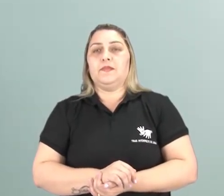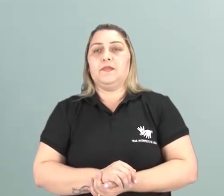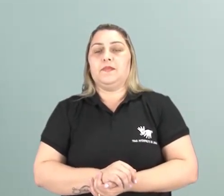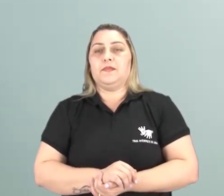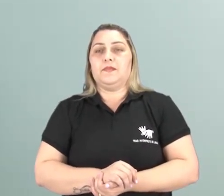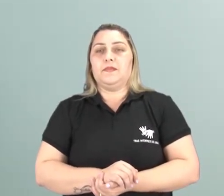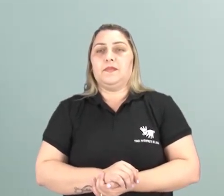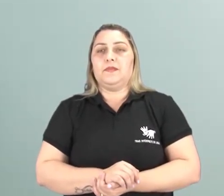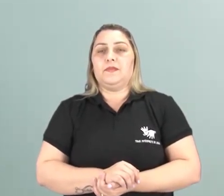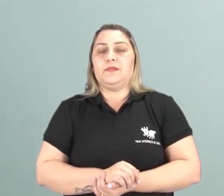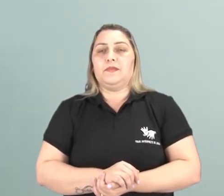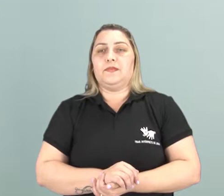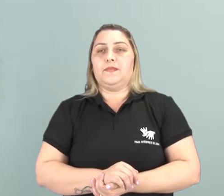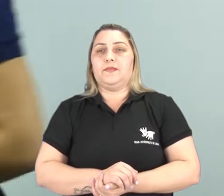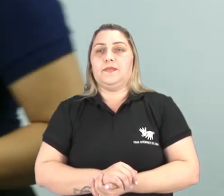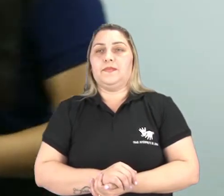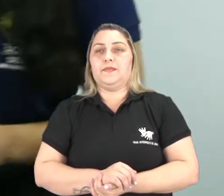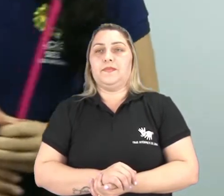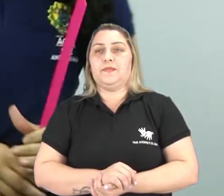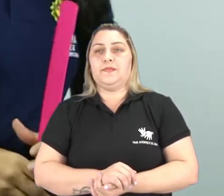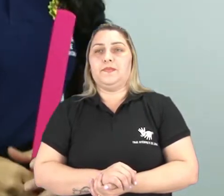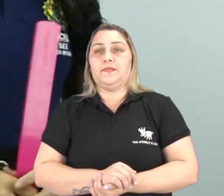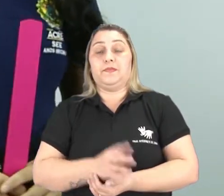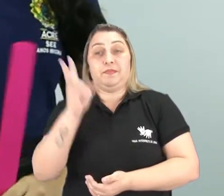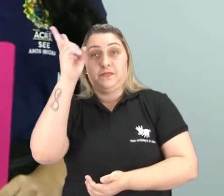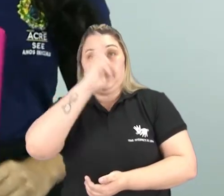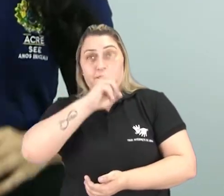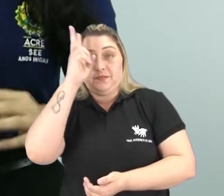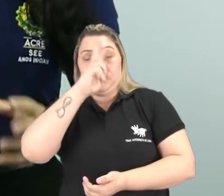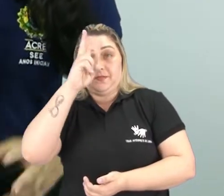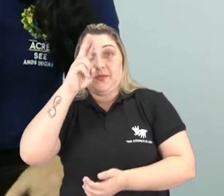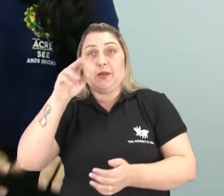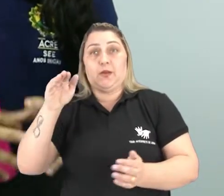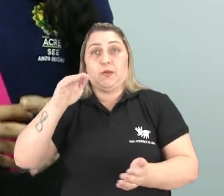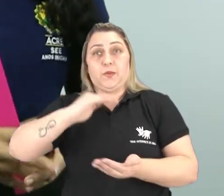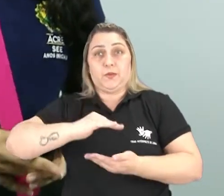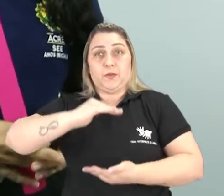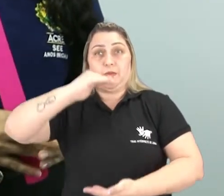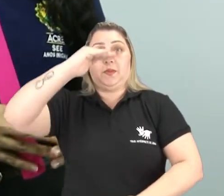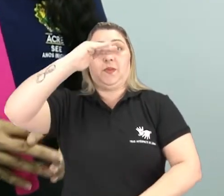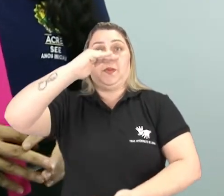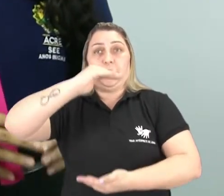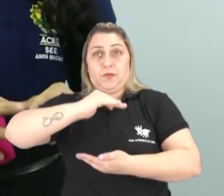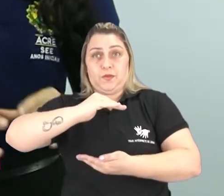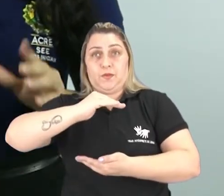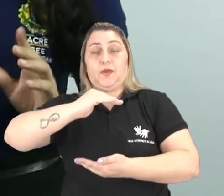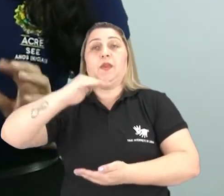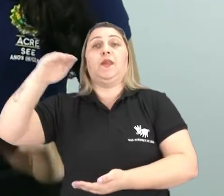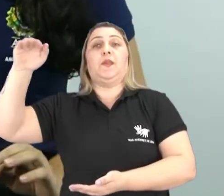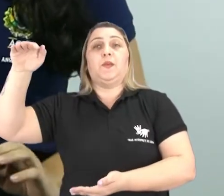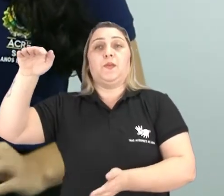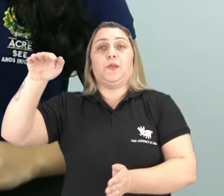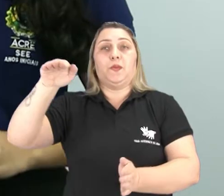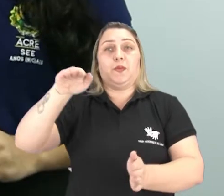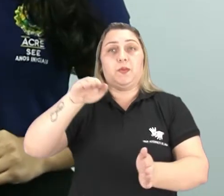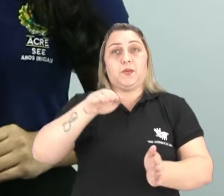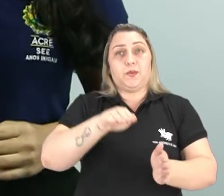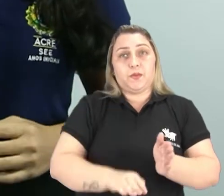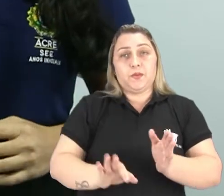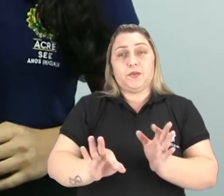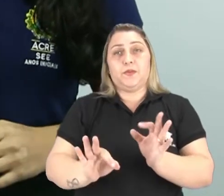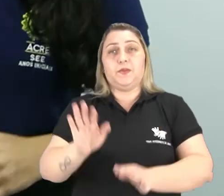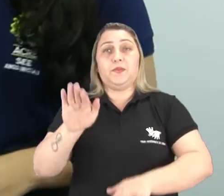lá e lembrando que o tamanho dos balões vai diminuindo